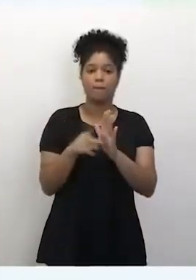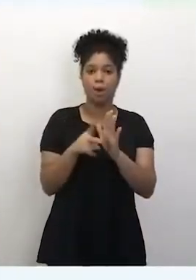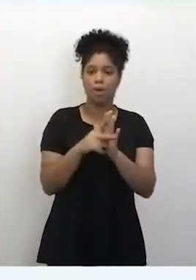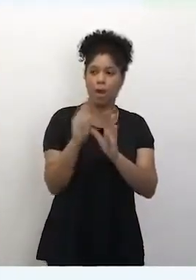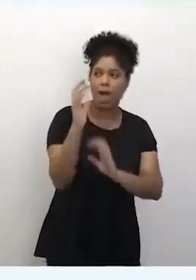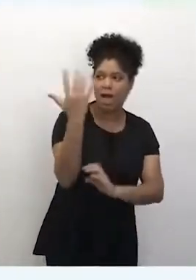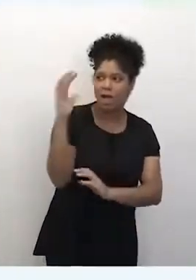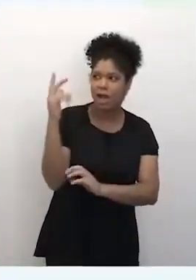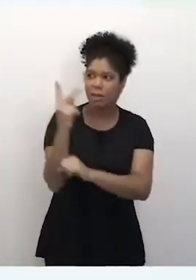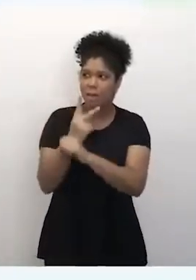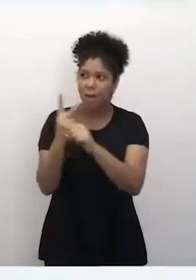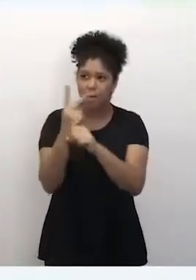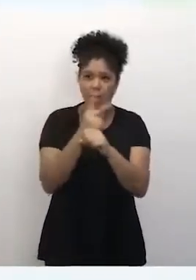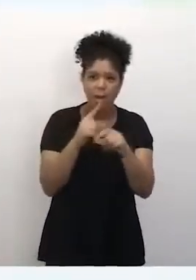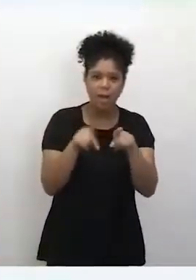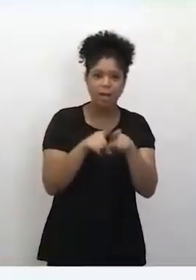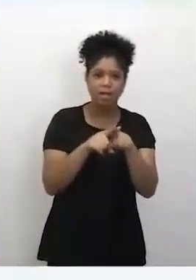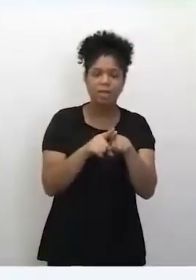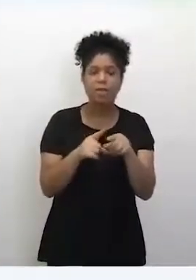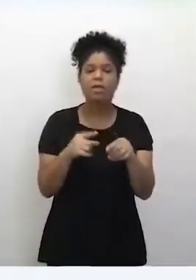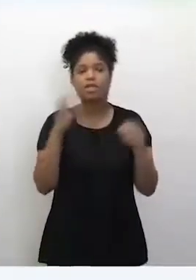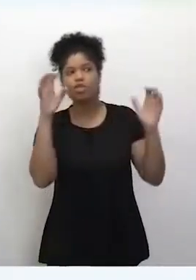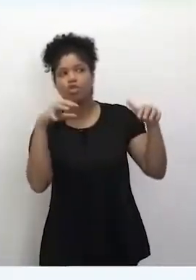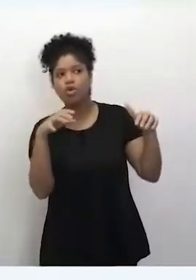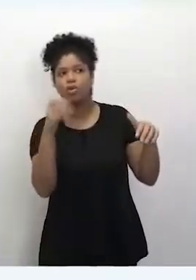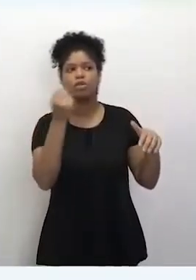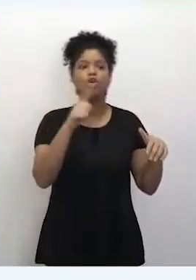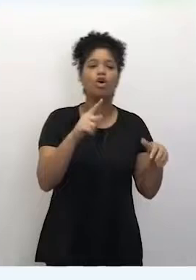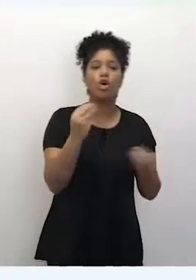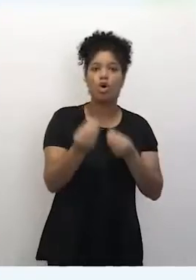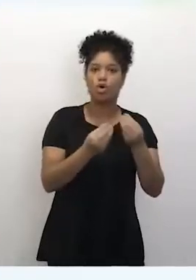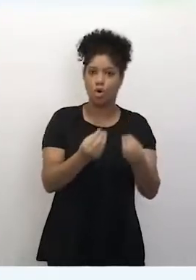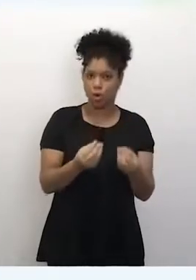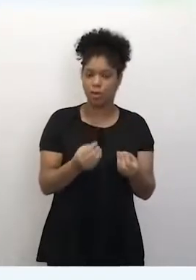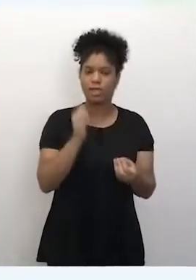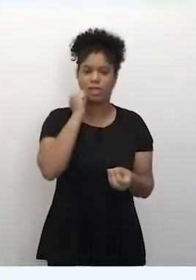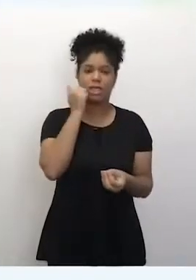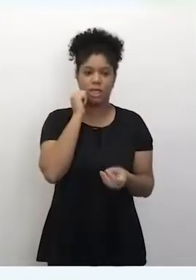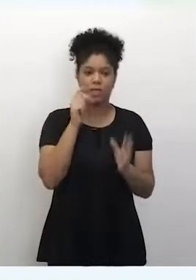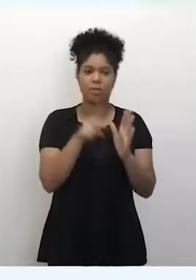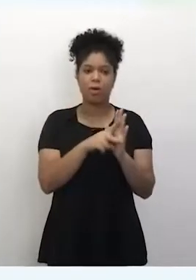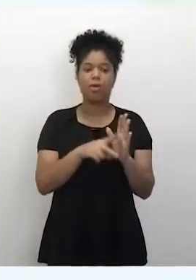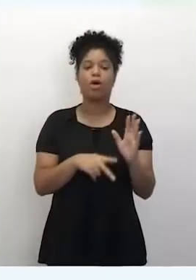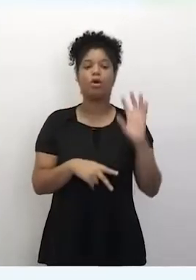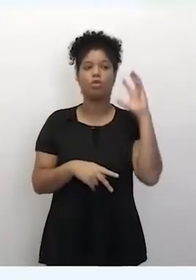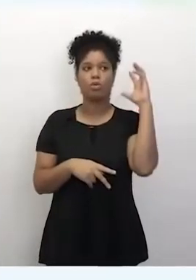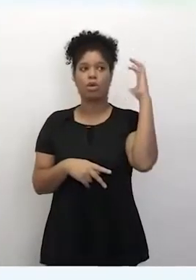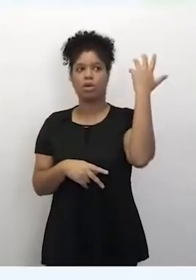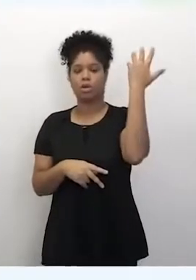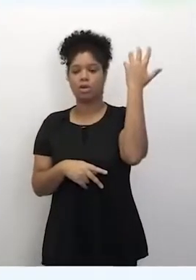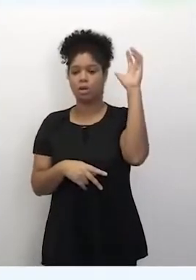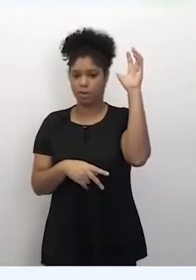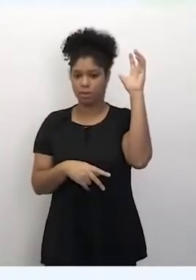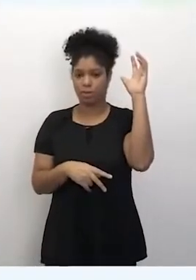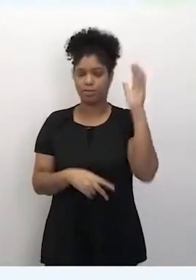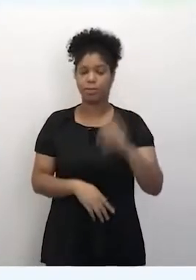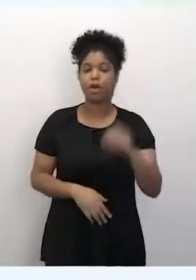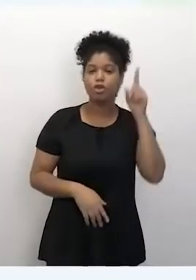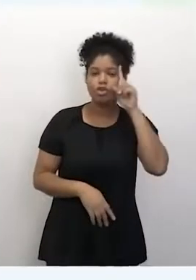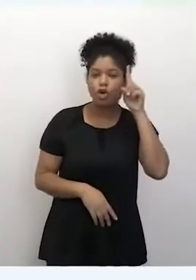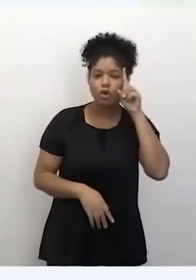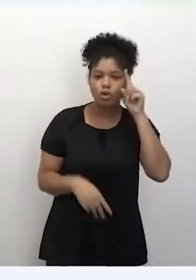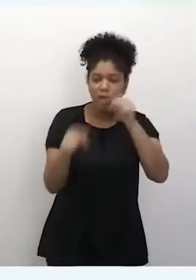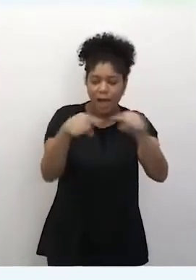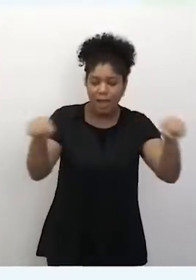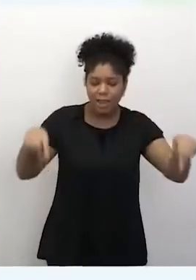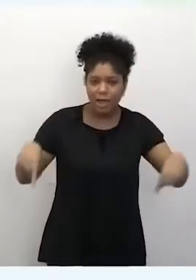climatologia, meteorologia por satélite e ciências meteorológicas. Diariamente, nesta sala, um grupo